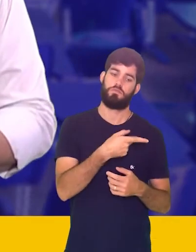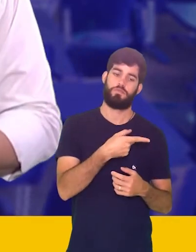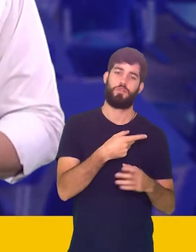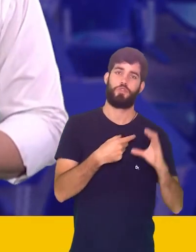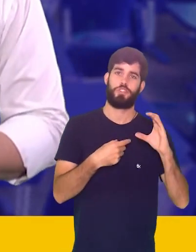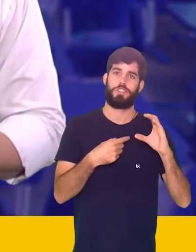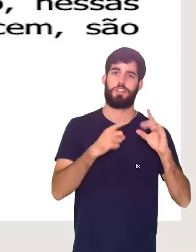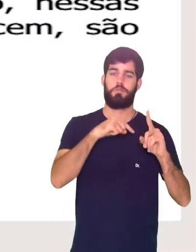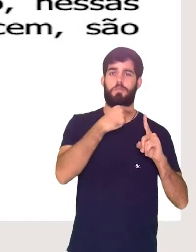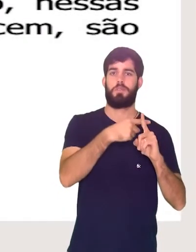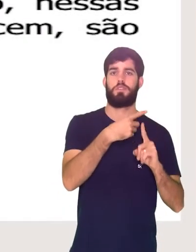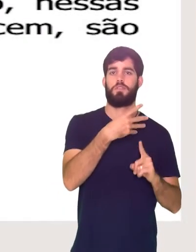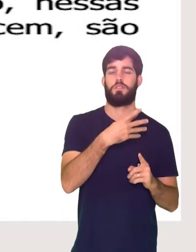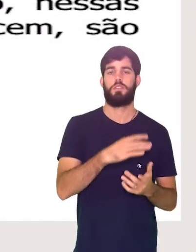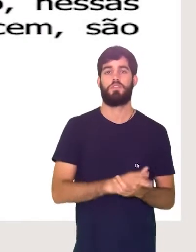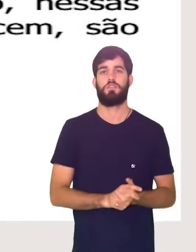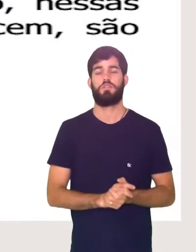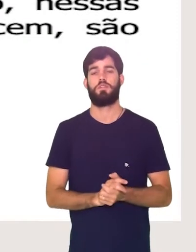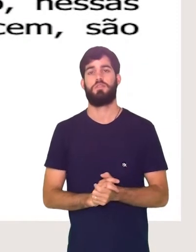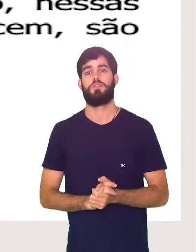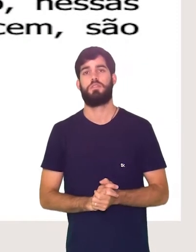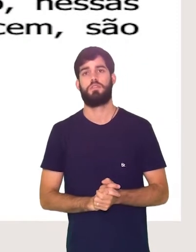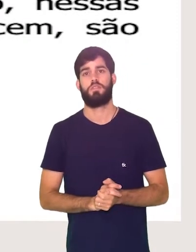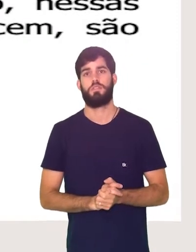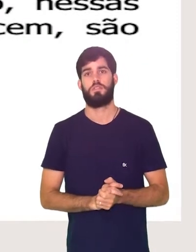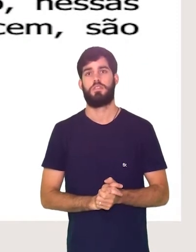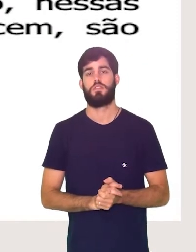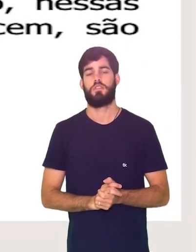bem. A reação de